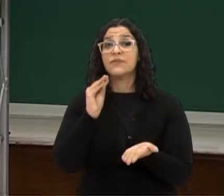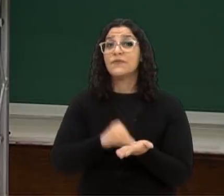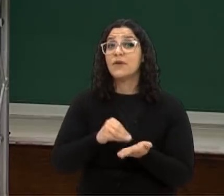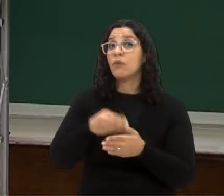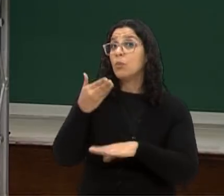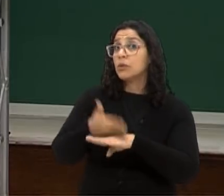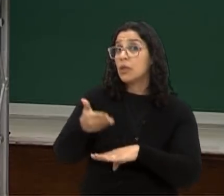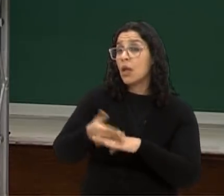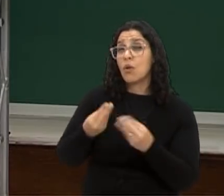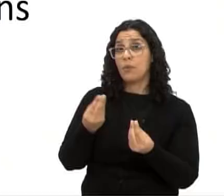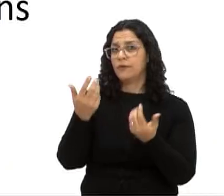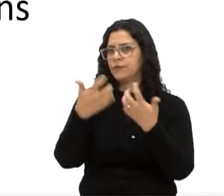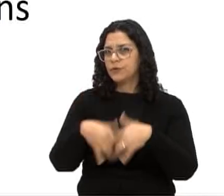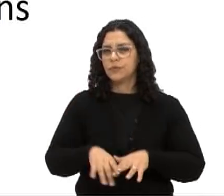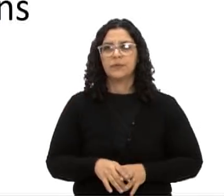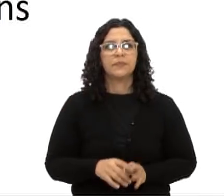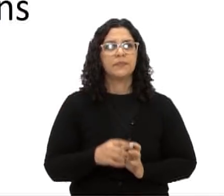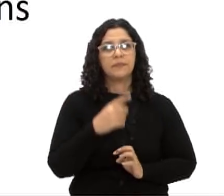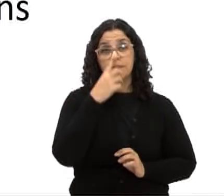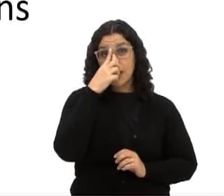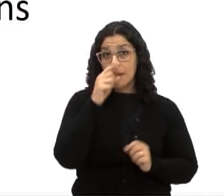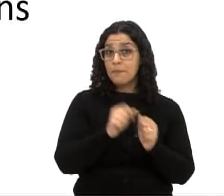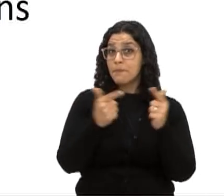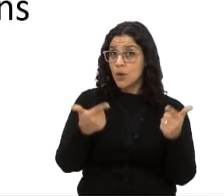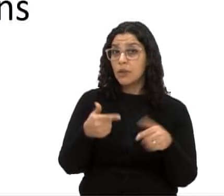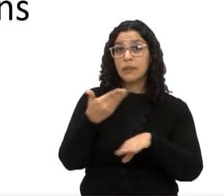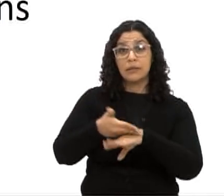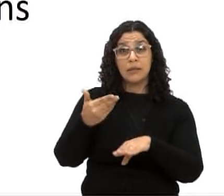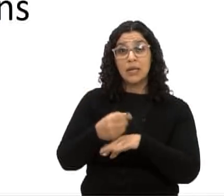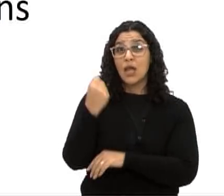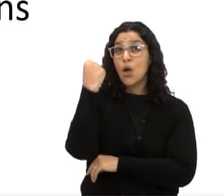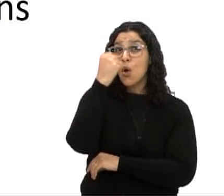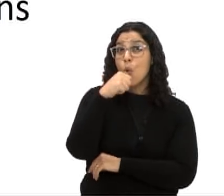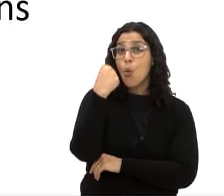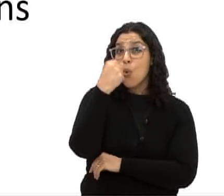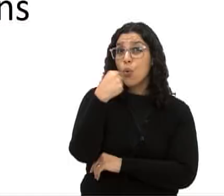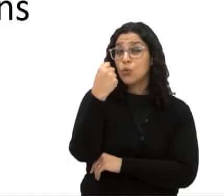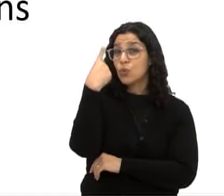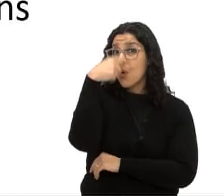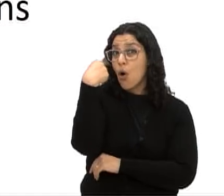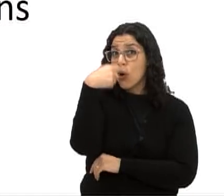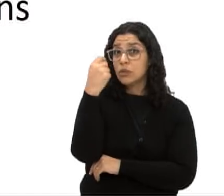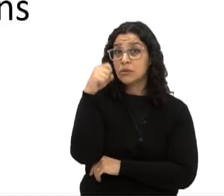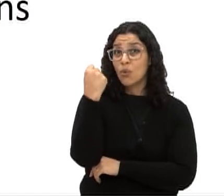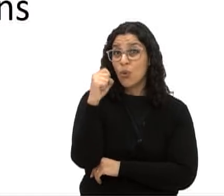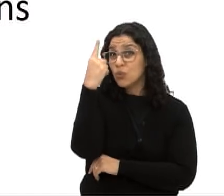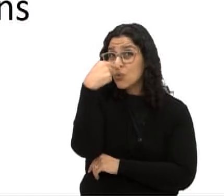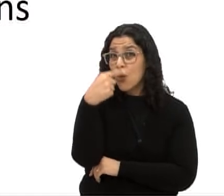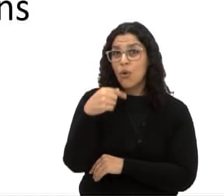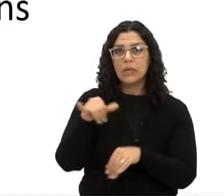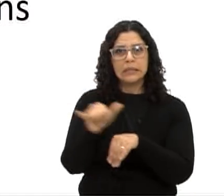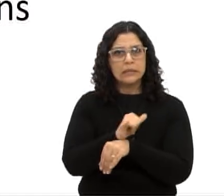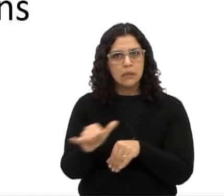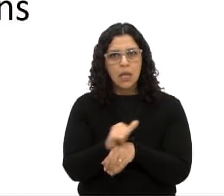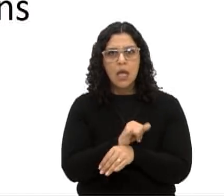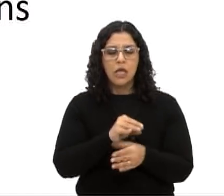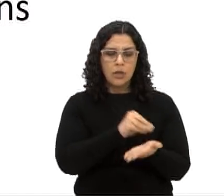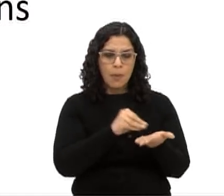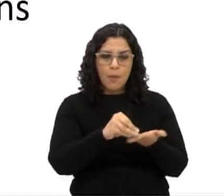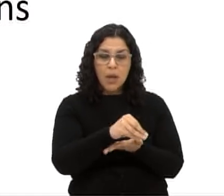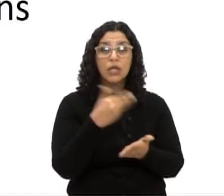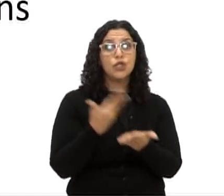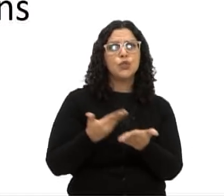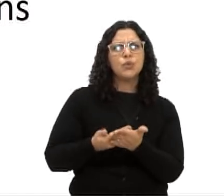dos treinamentos dos atletas para vocês, ó. A maioria treina no mínimo 8 horas por dia, entre estratégias, jogadas clássicas e estudos